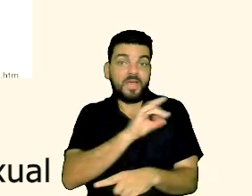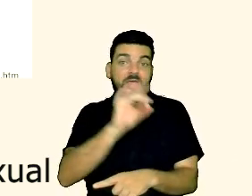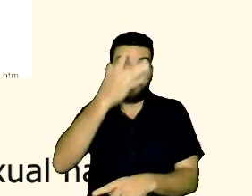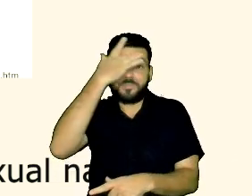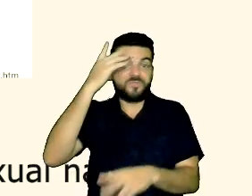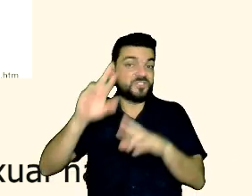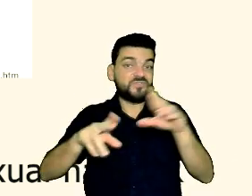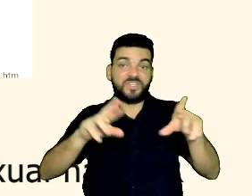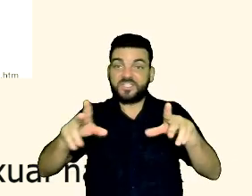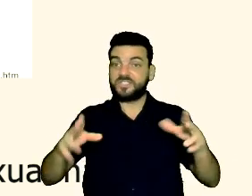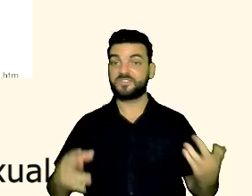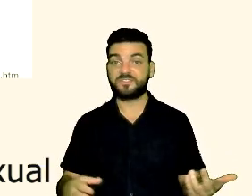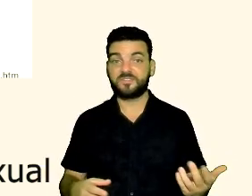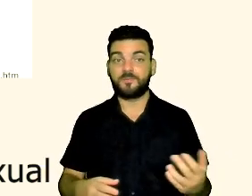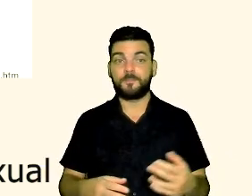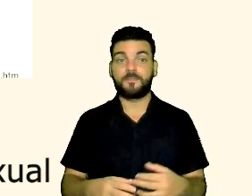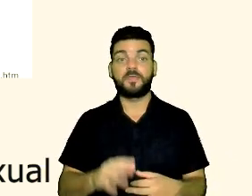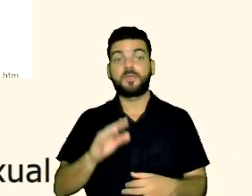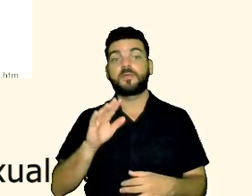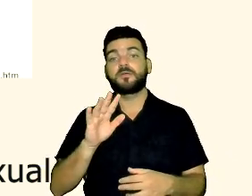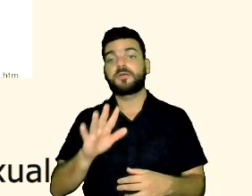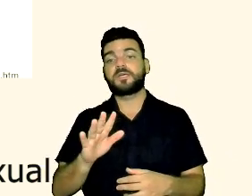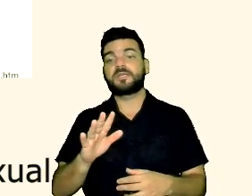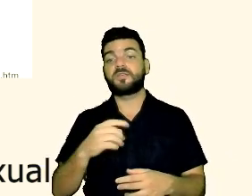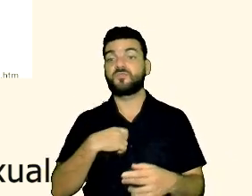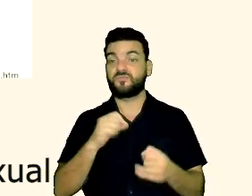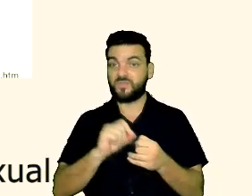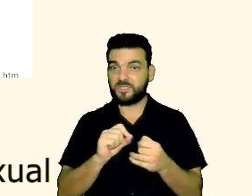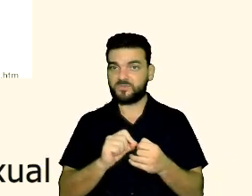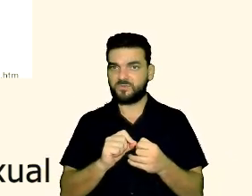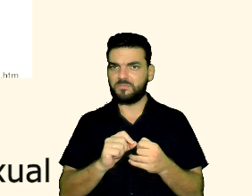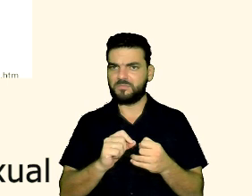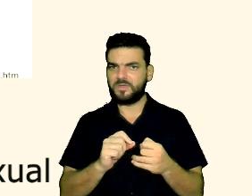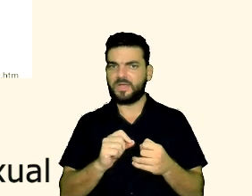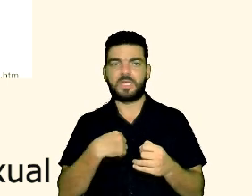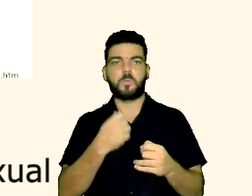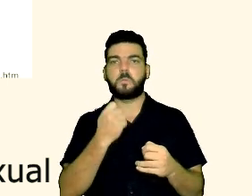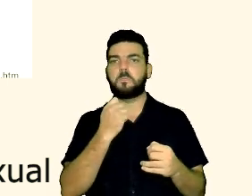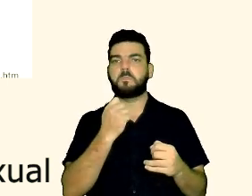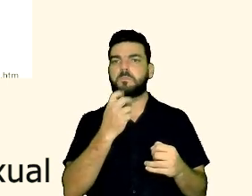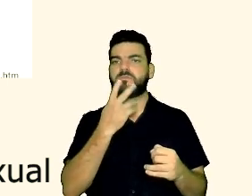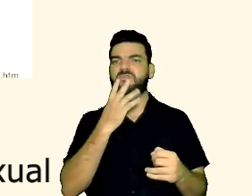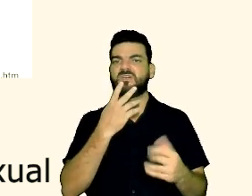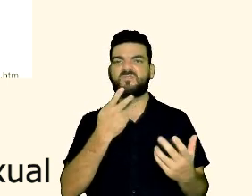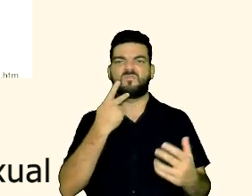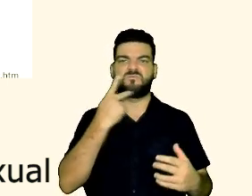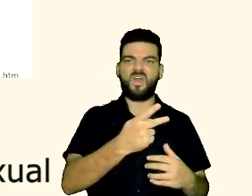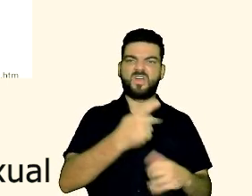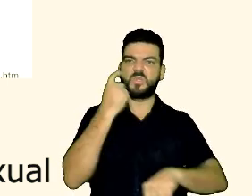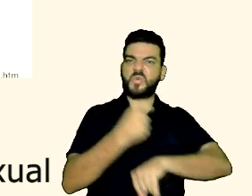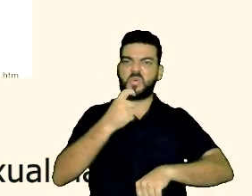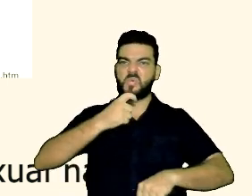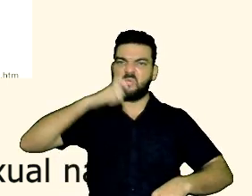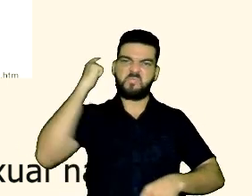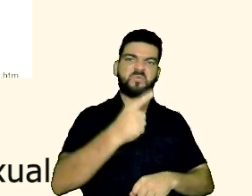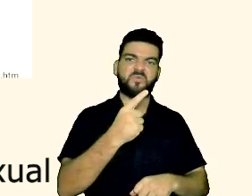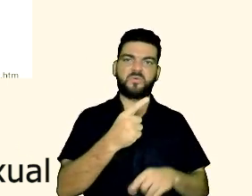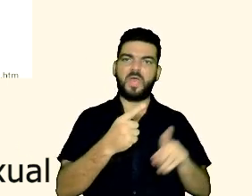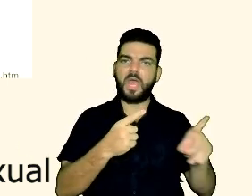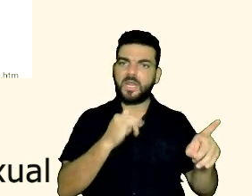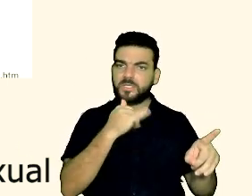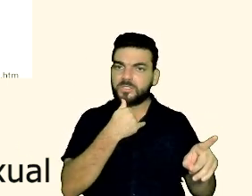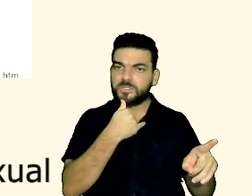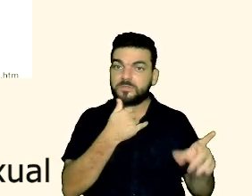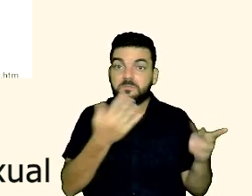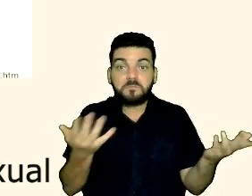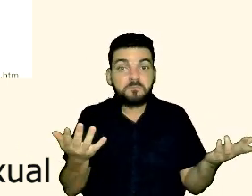ser considerado, guardadas as proporções de sistematicidade, uma situação que eles chamam de